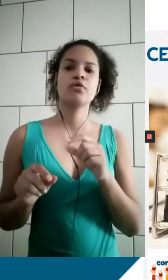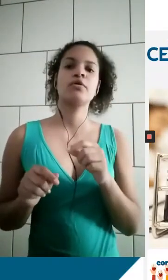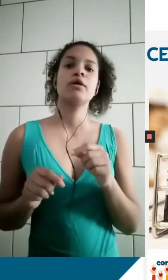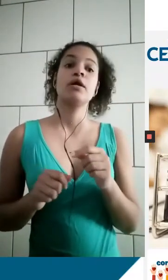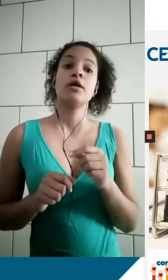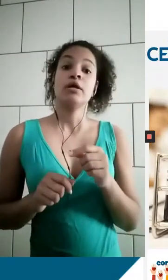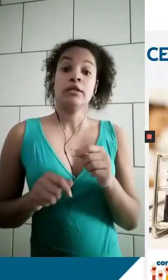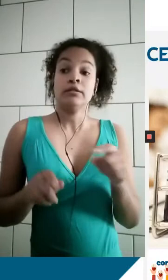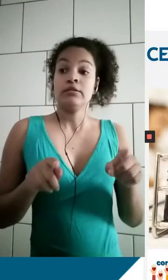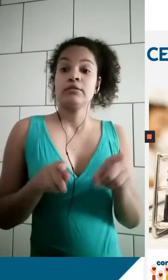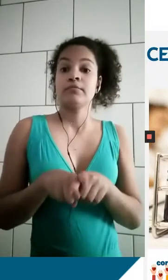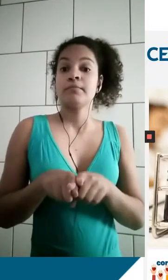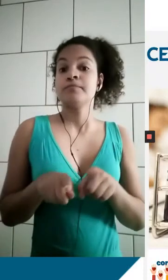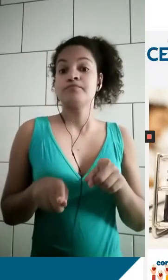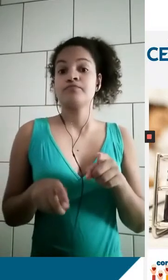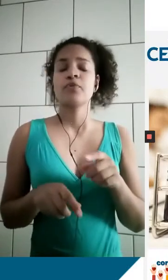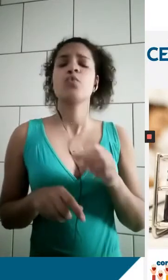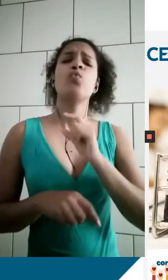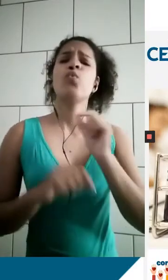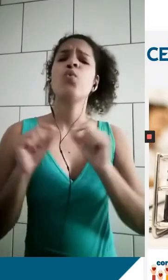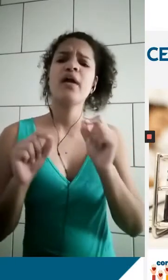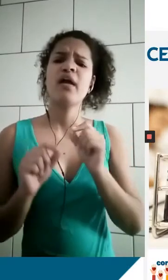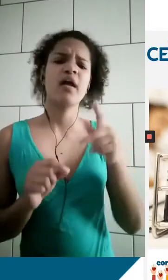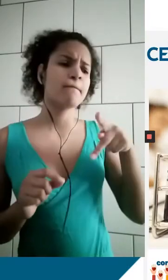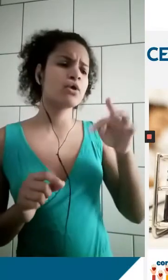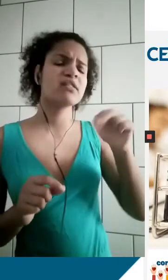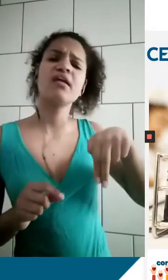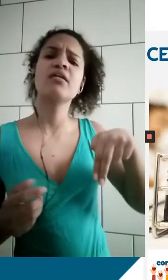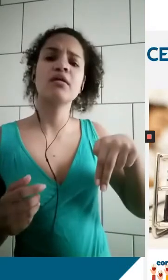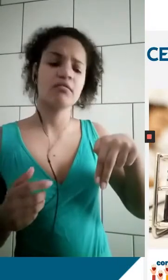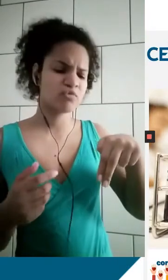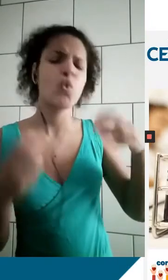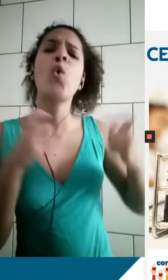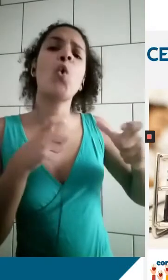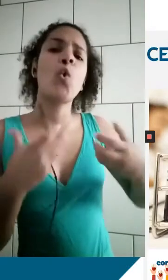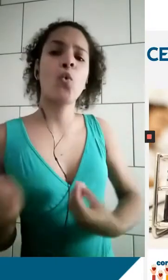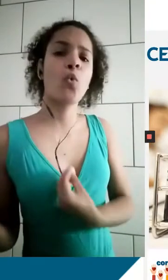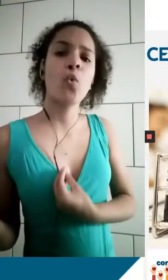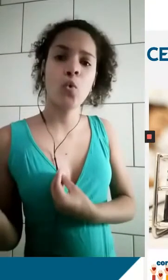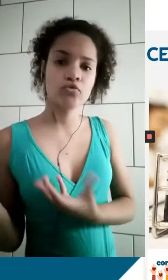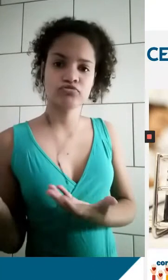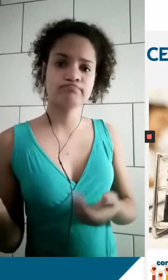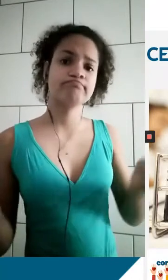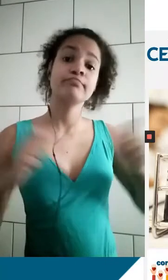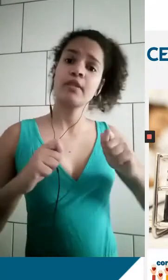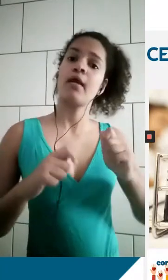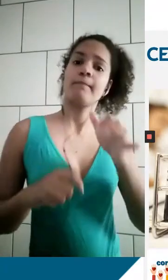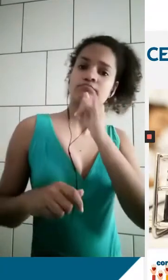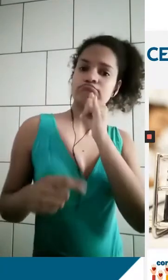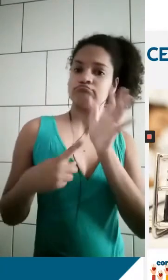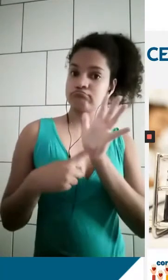O que são proteínas e onde estão existentes as proteínas? Se a gente pegar como um exemplo, a título